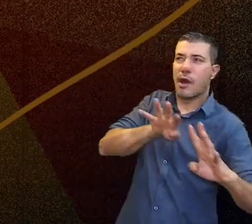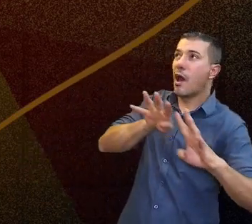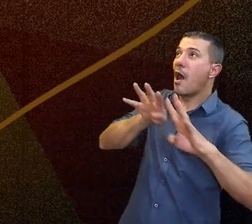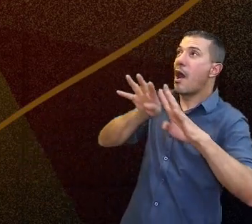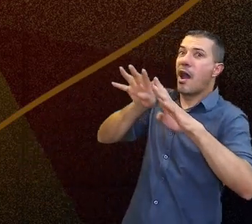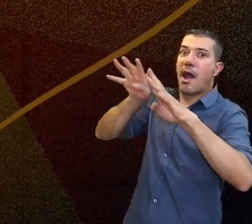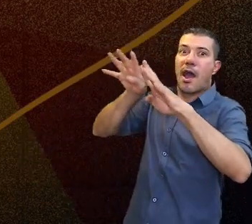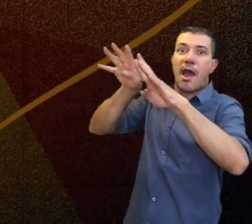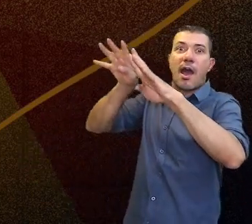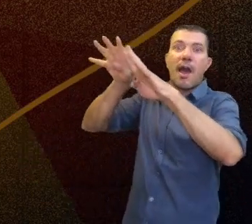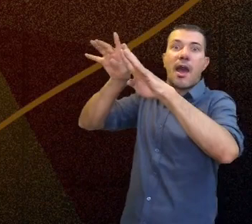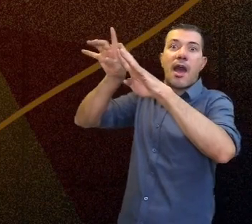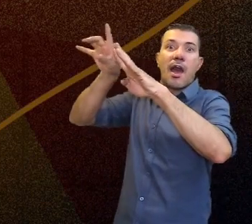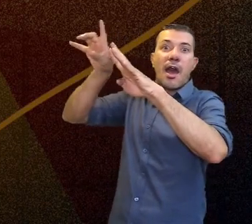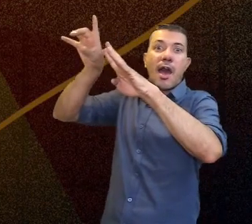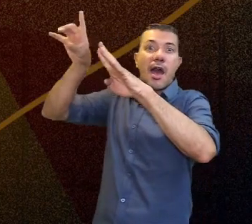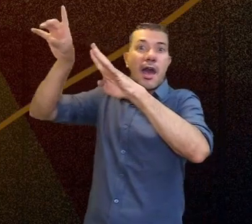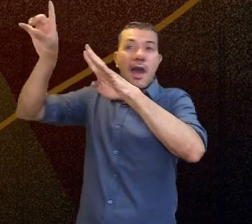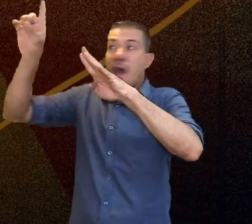Conhecerá.